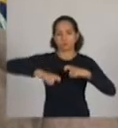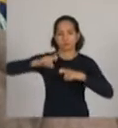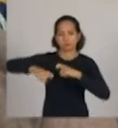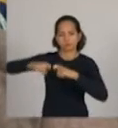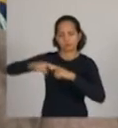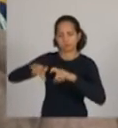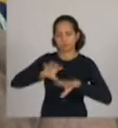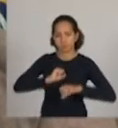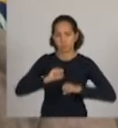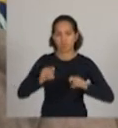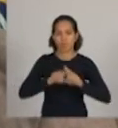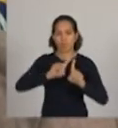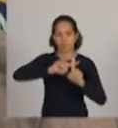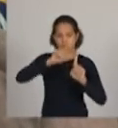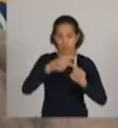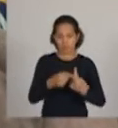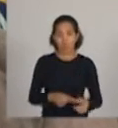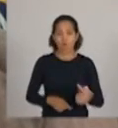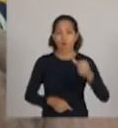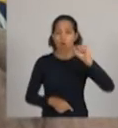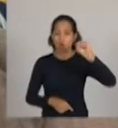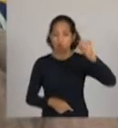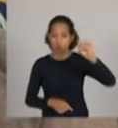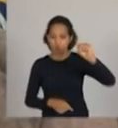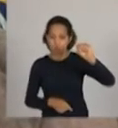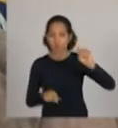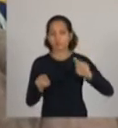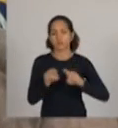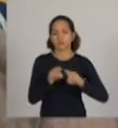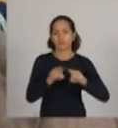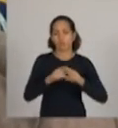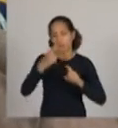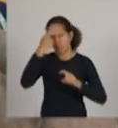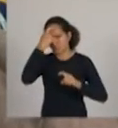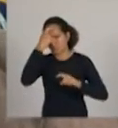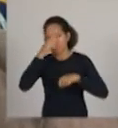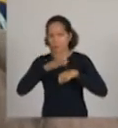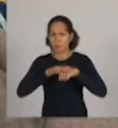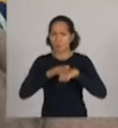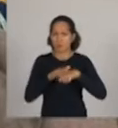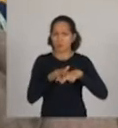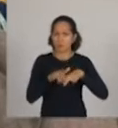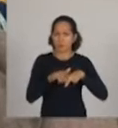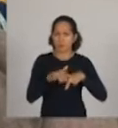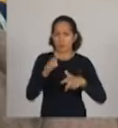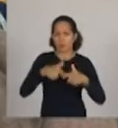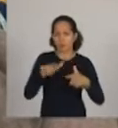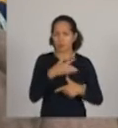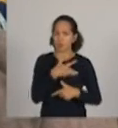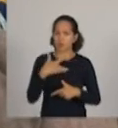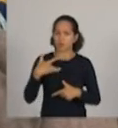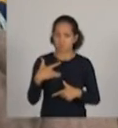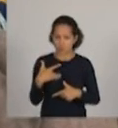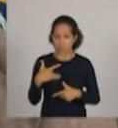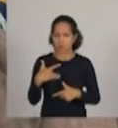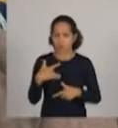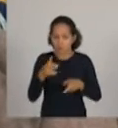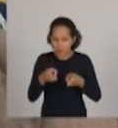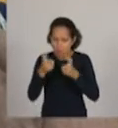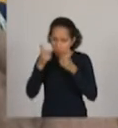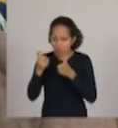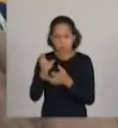até gravidez. O oitavo item, enfermidades psicossomáticas, são problemas de saúde sem aparente